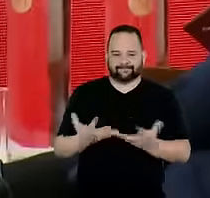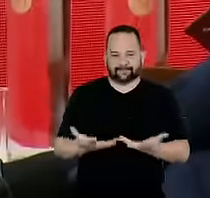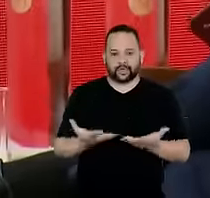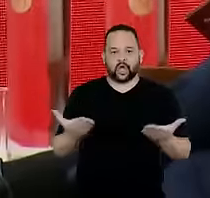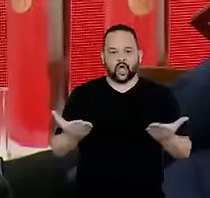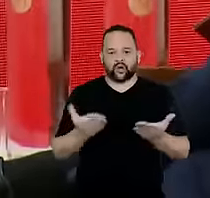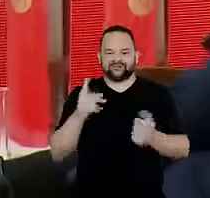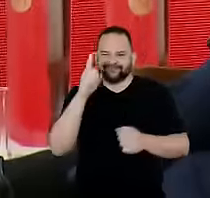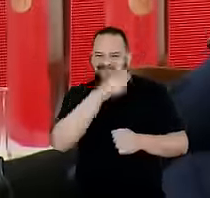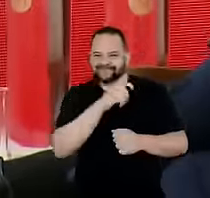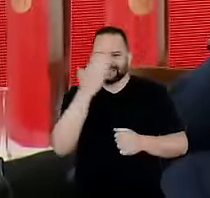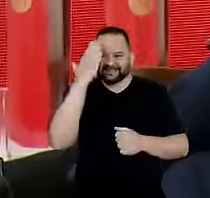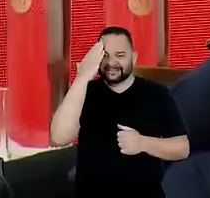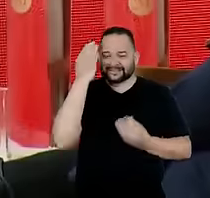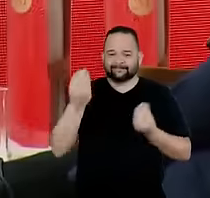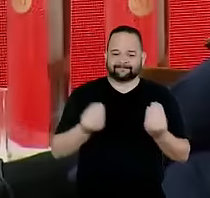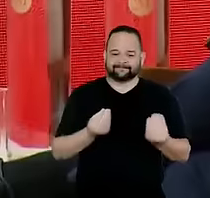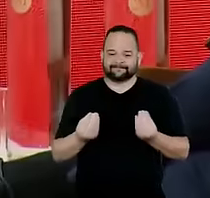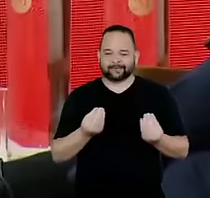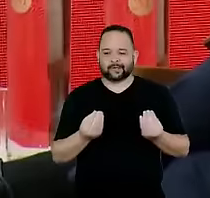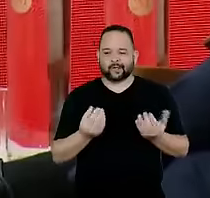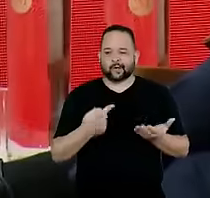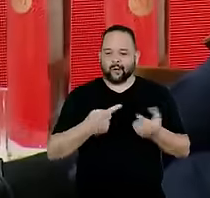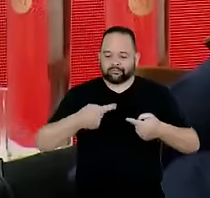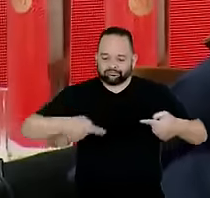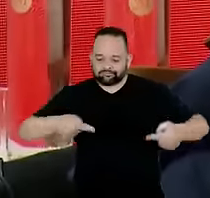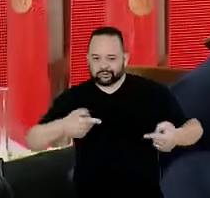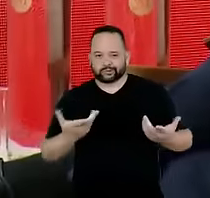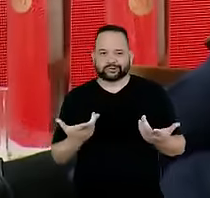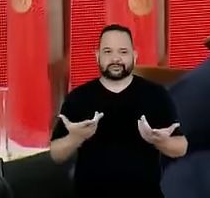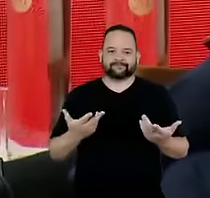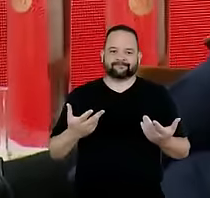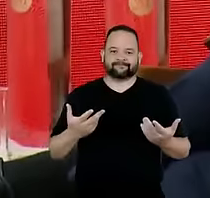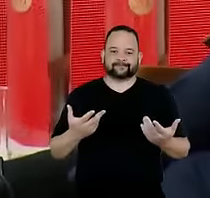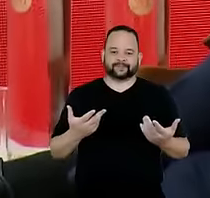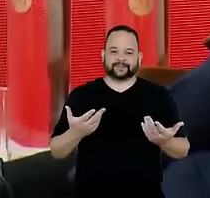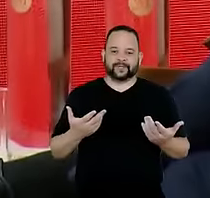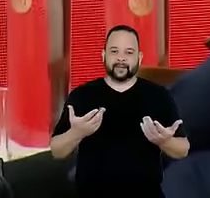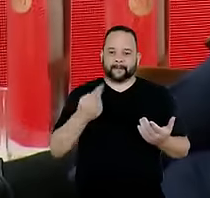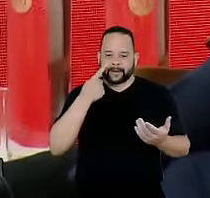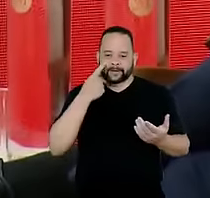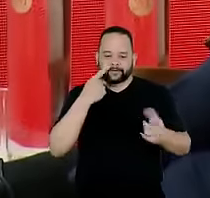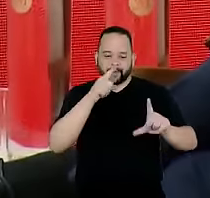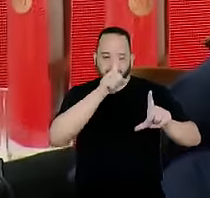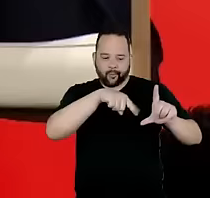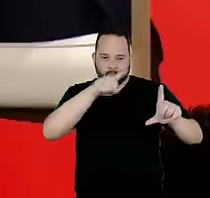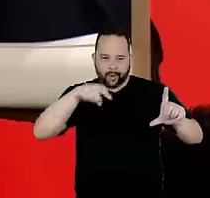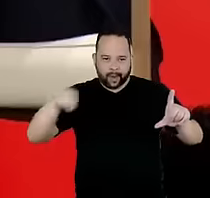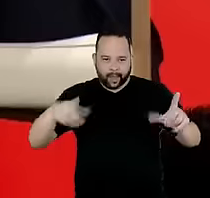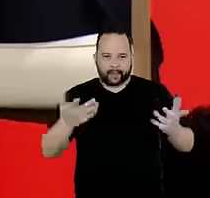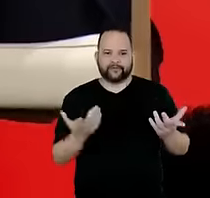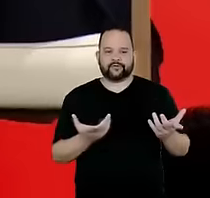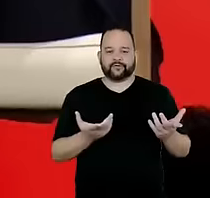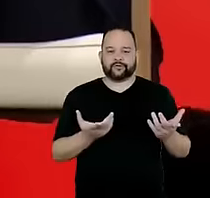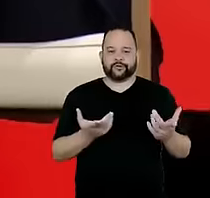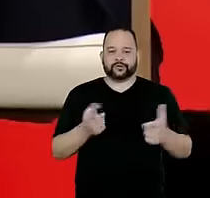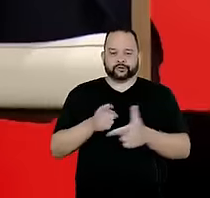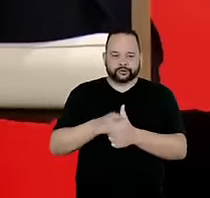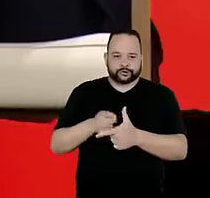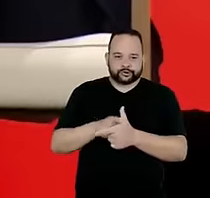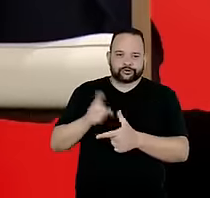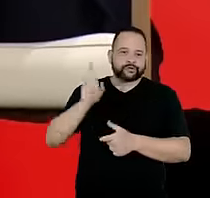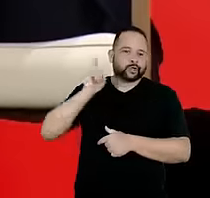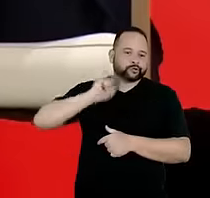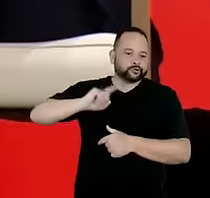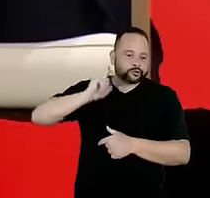saber qual é o argumento que vai ponderar mas quando a gente olha o gráfico da trajetória de de dívida Americana e de quanto custa para